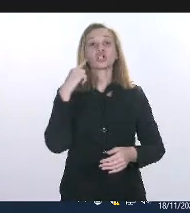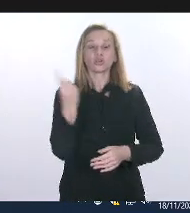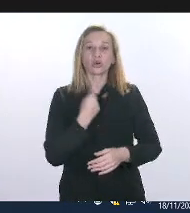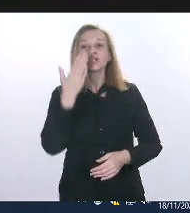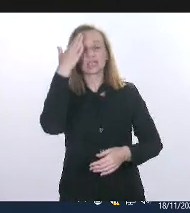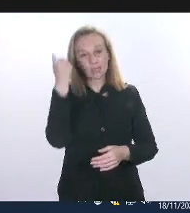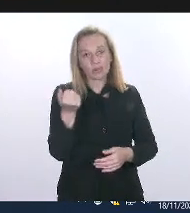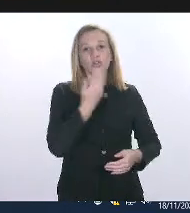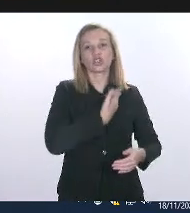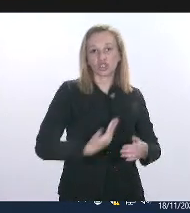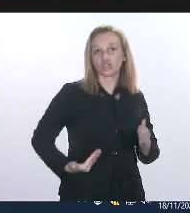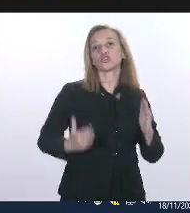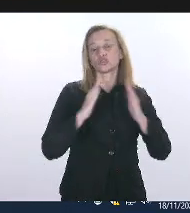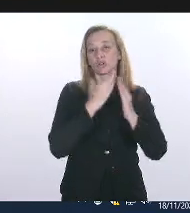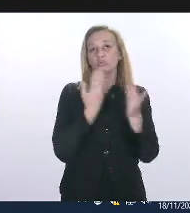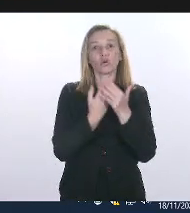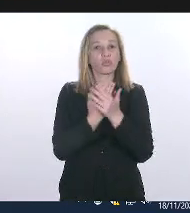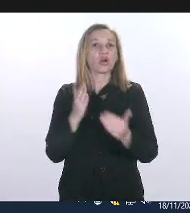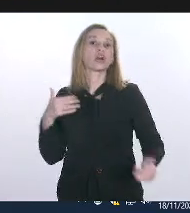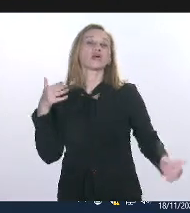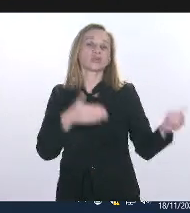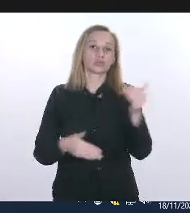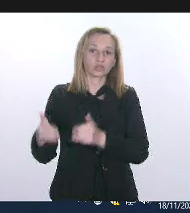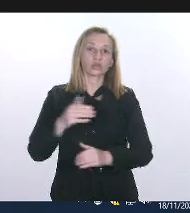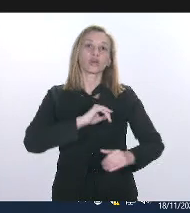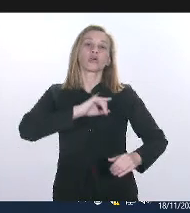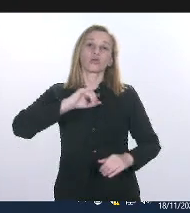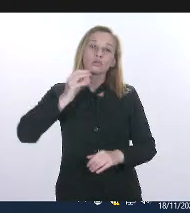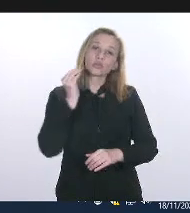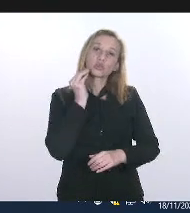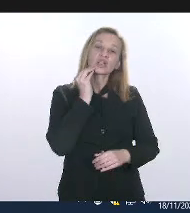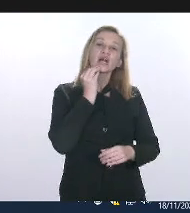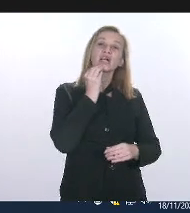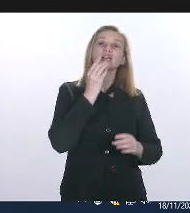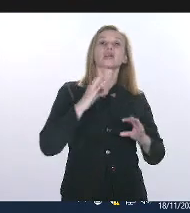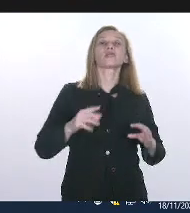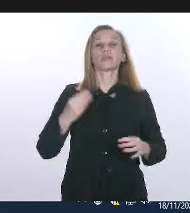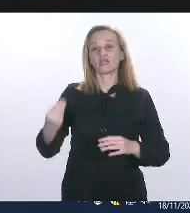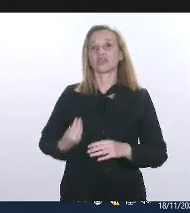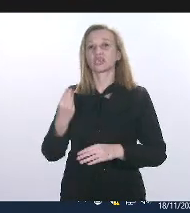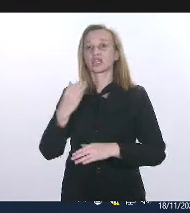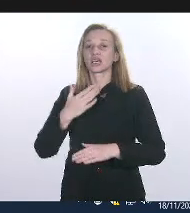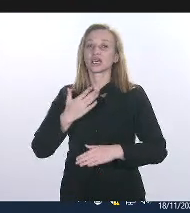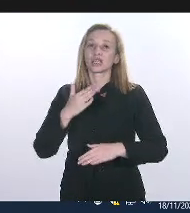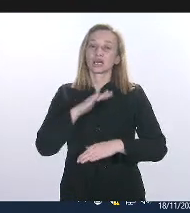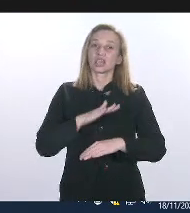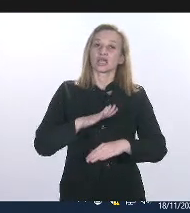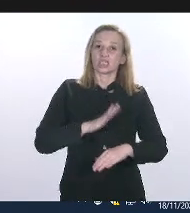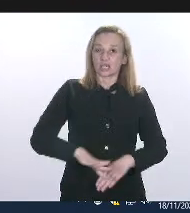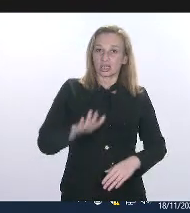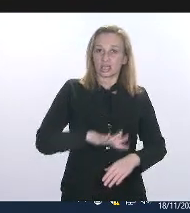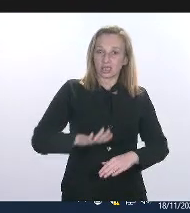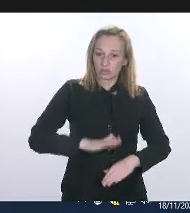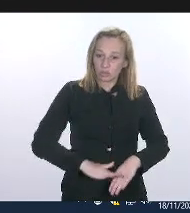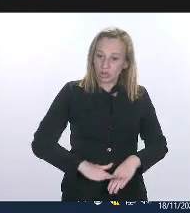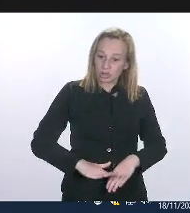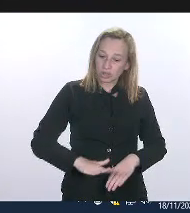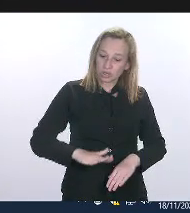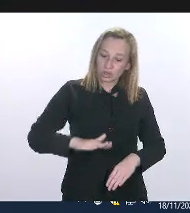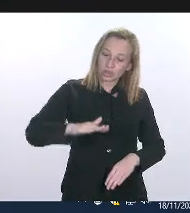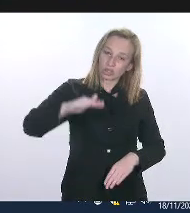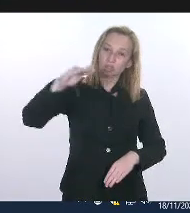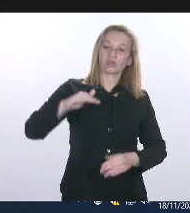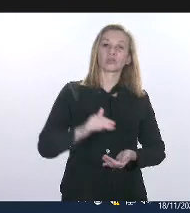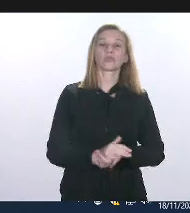um importantíssimo canal de entrada e de oportunidades para o resto da vida da criança no início da sua vida. Então, a gente está se